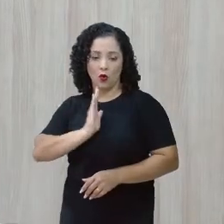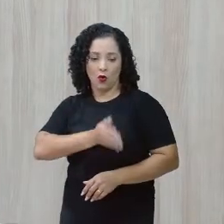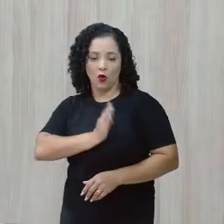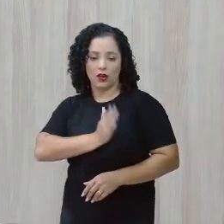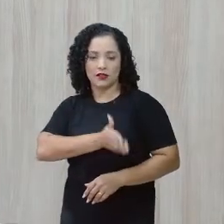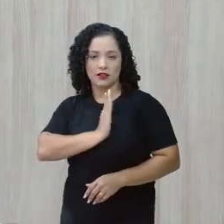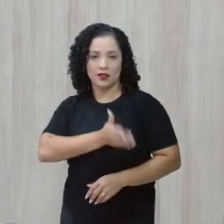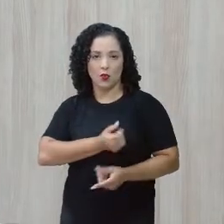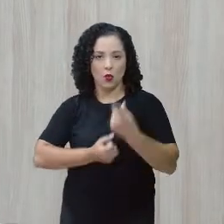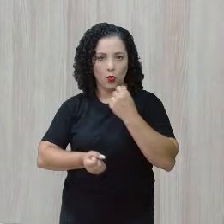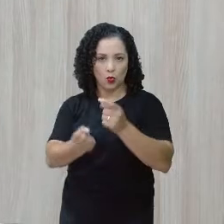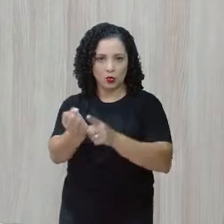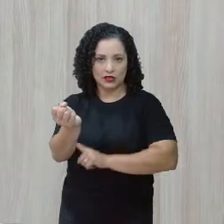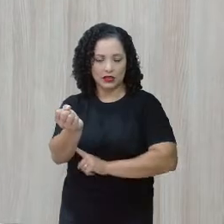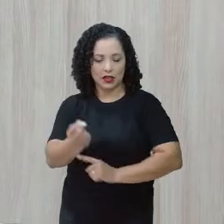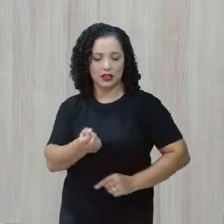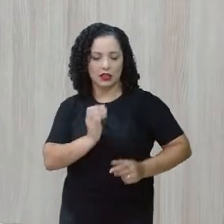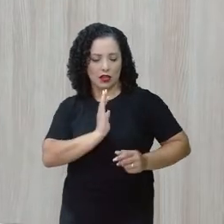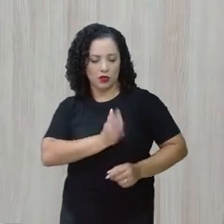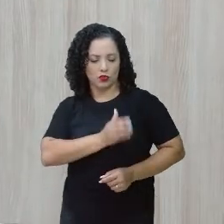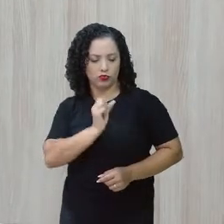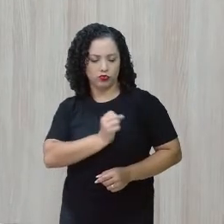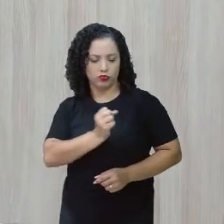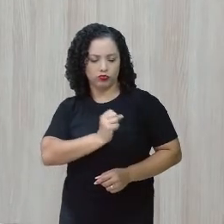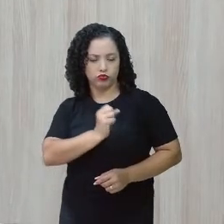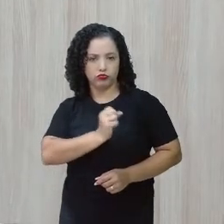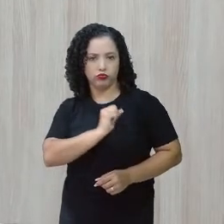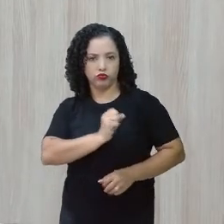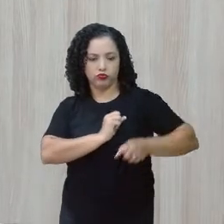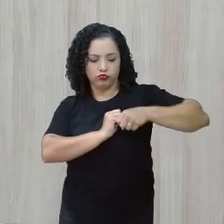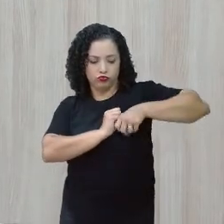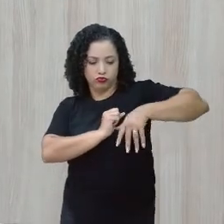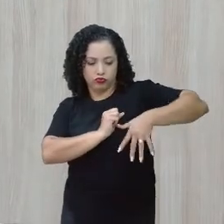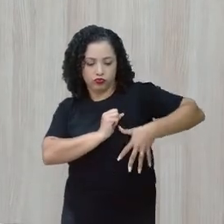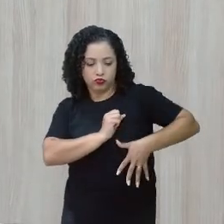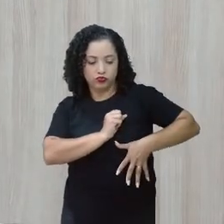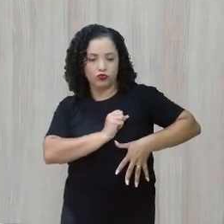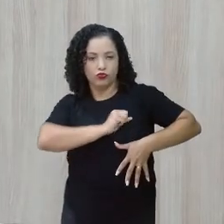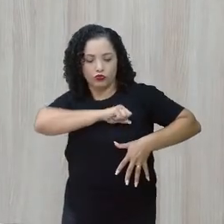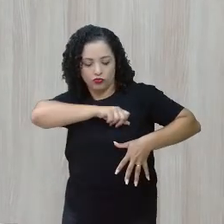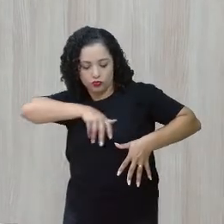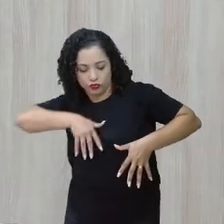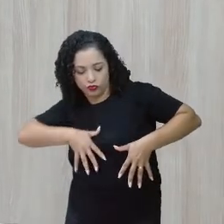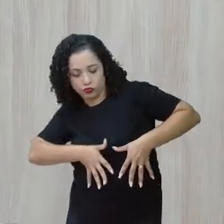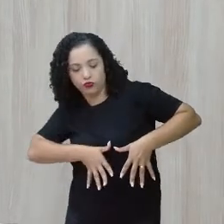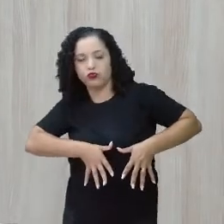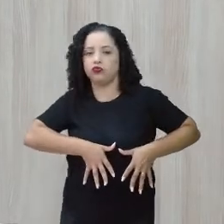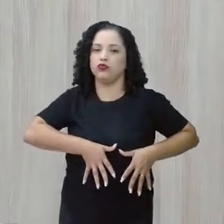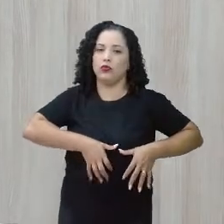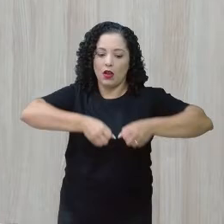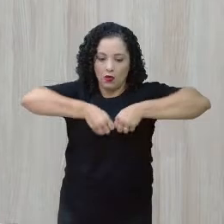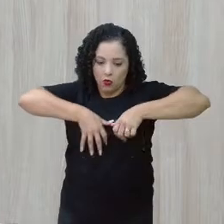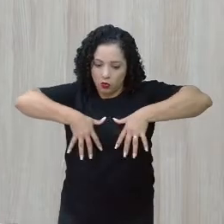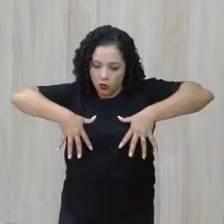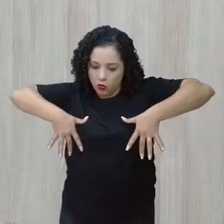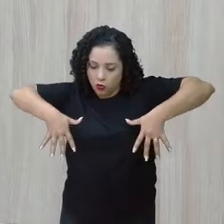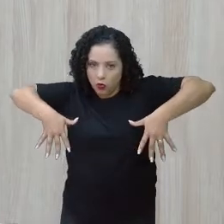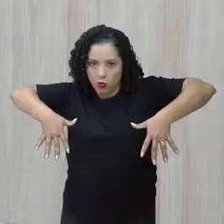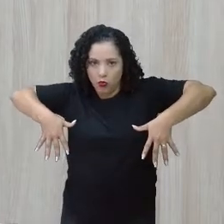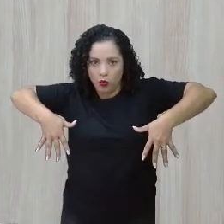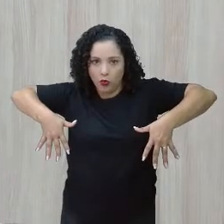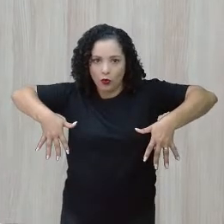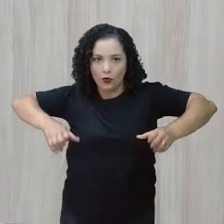artéria, as artérias vão se ramificar formando as arteríolas vão se ramificar chegando